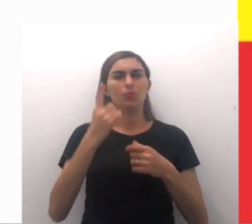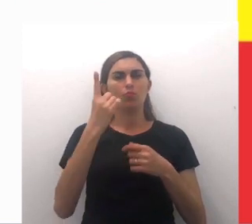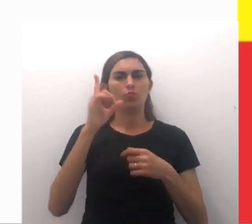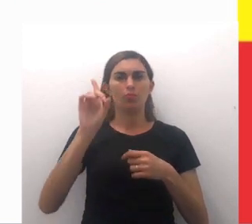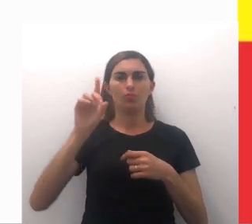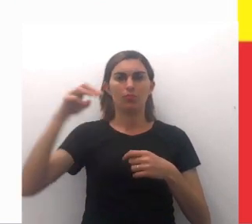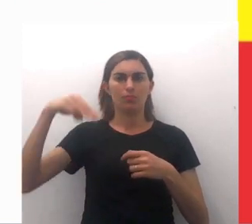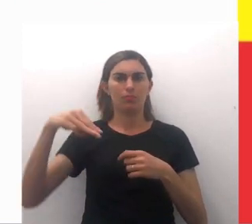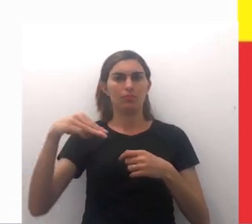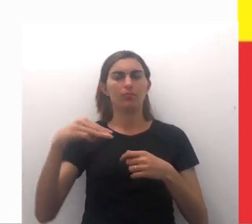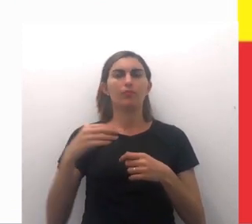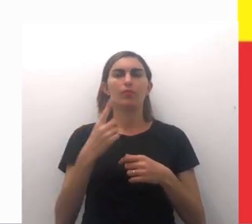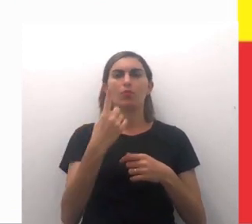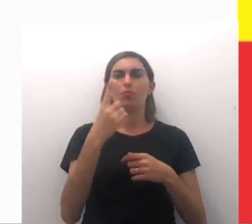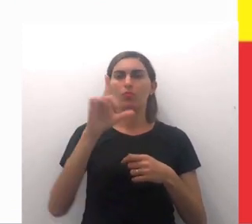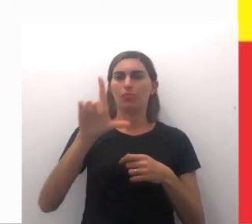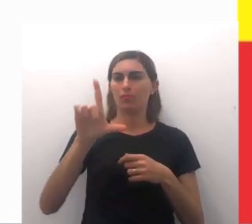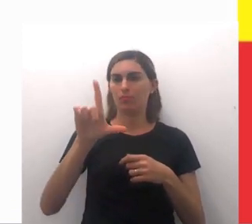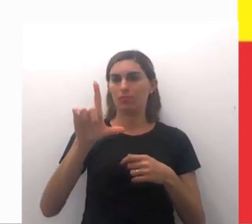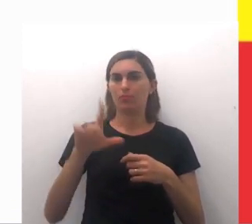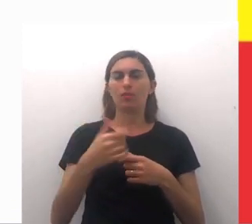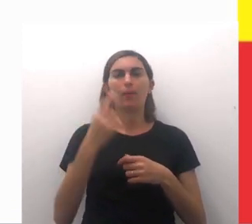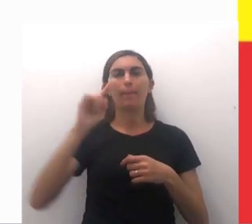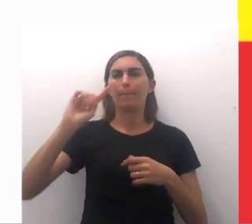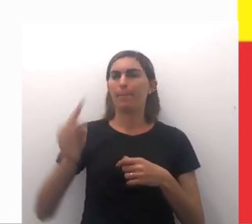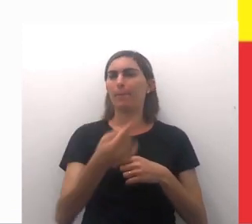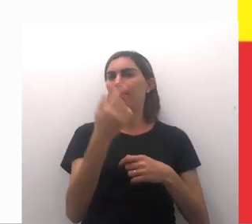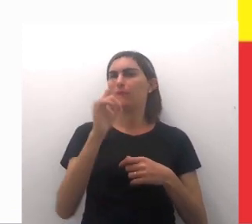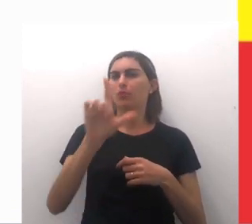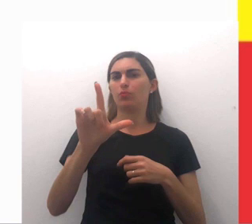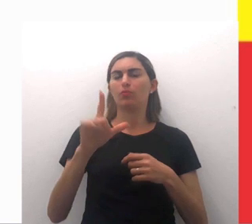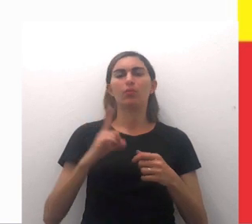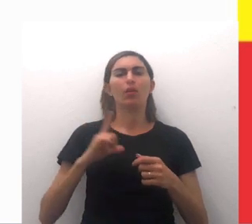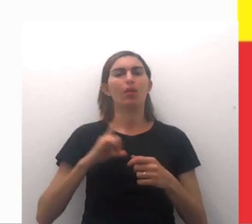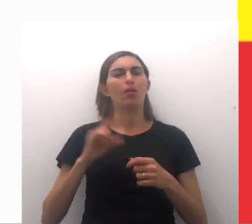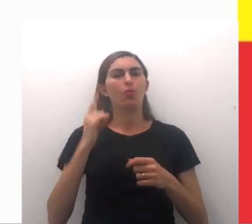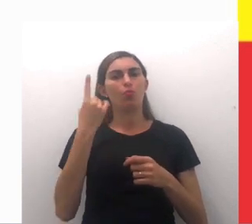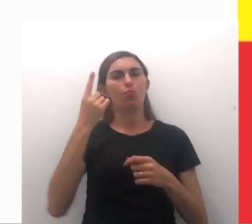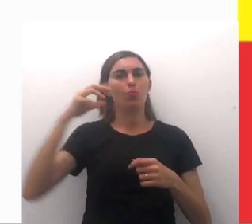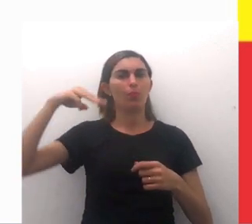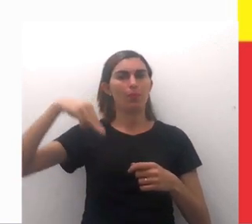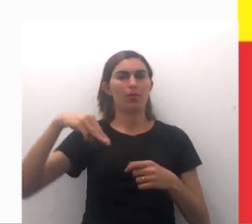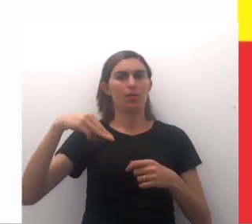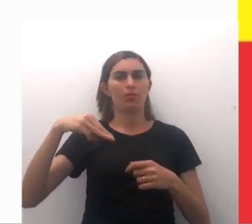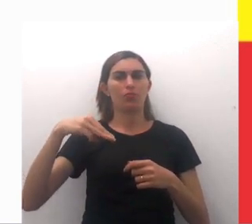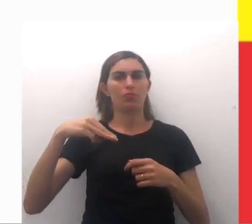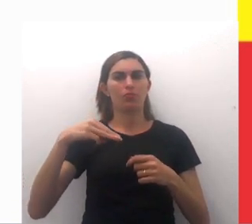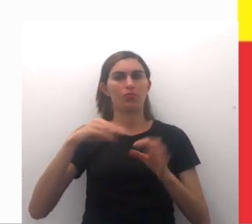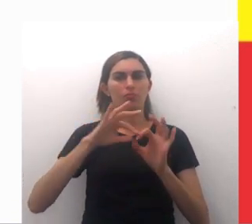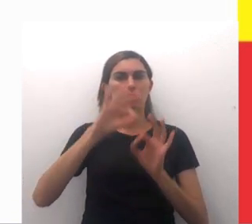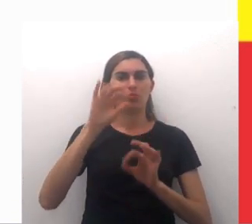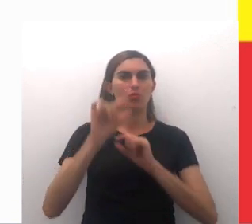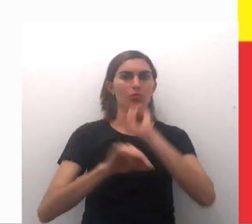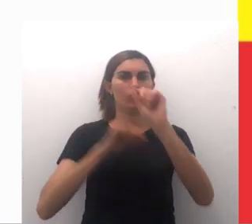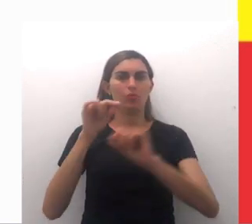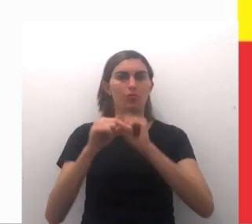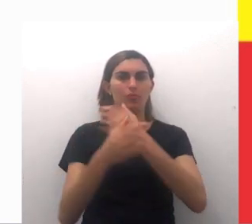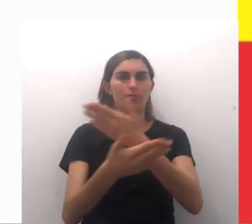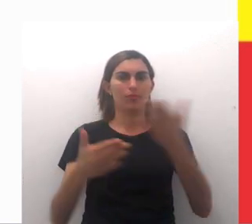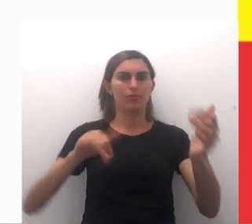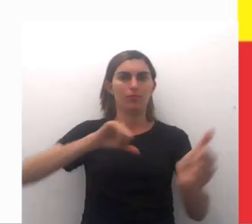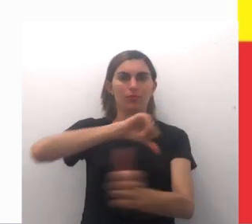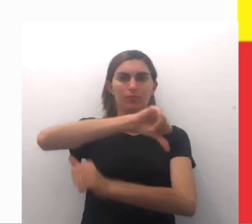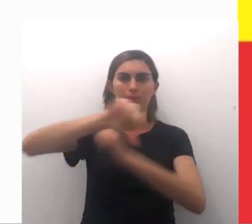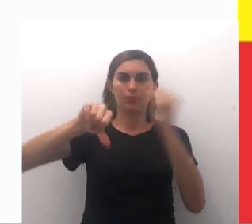1 decímetro cúbico é 1 litro e 1000 litros equivale a 1 metro cúbico, que